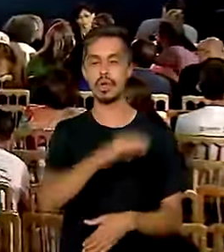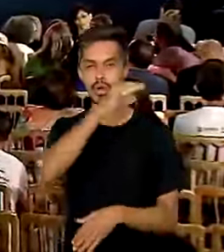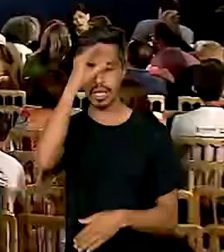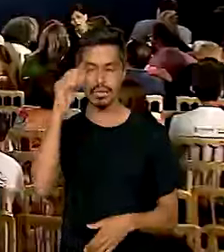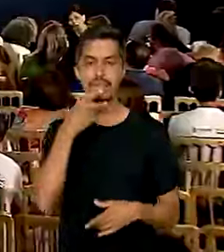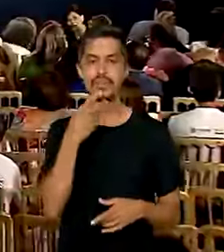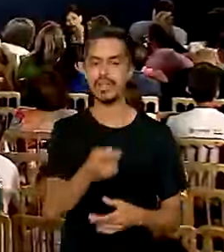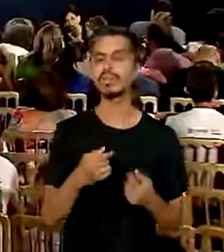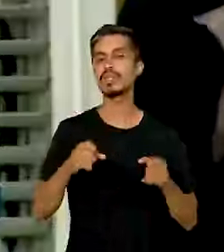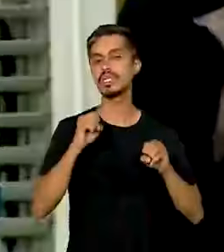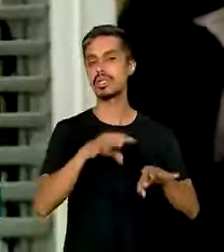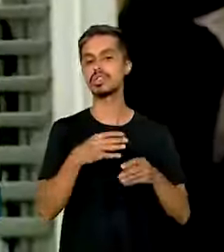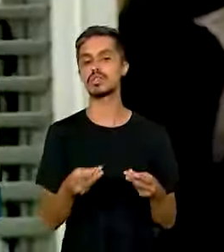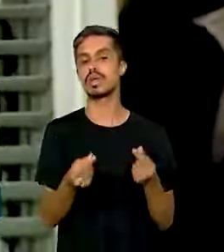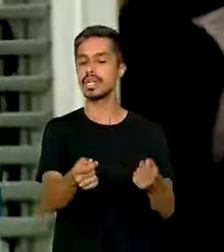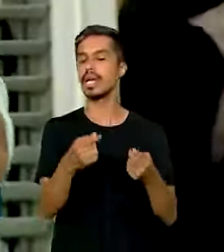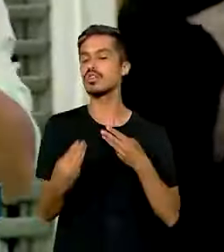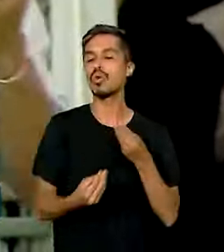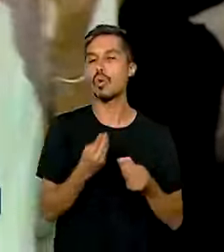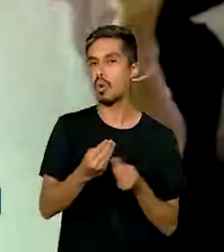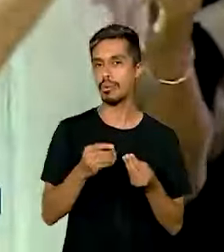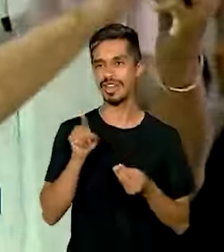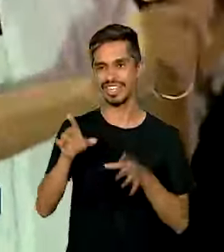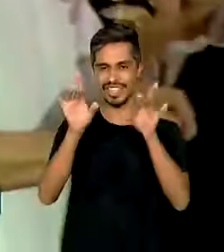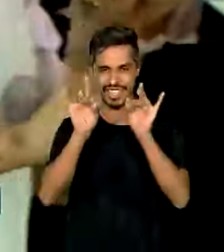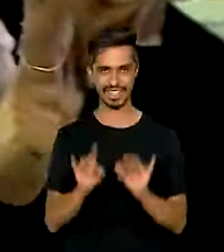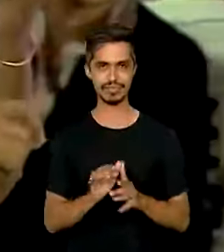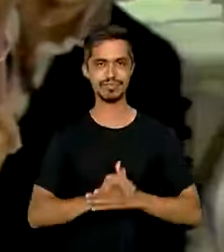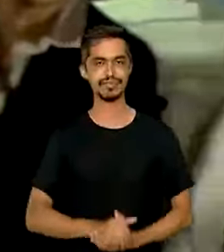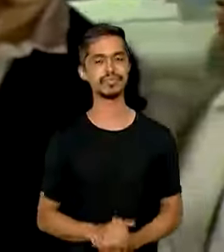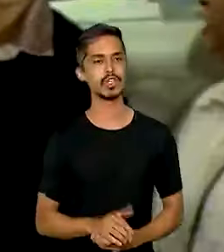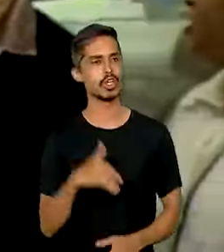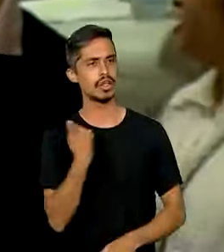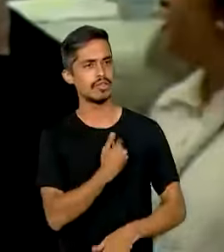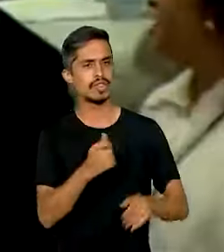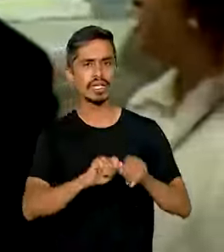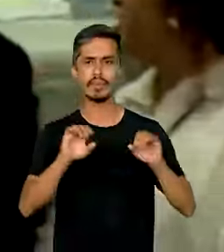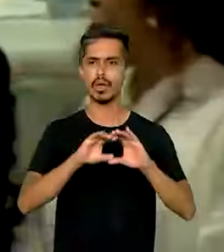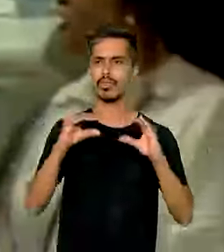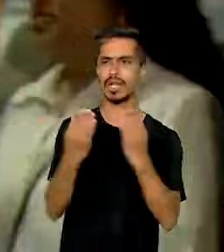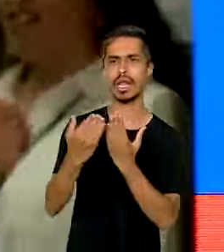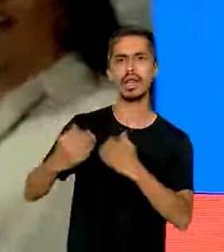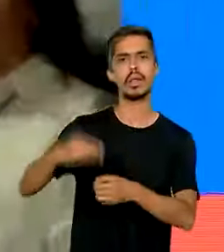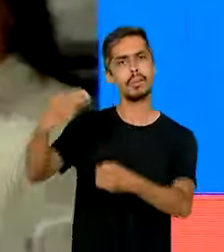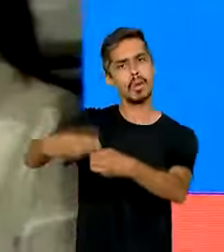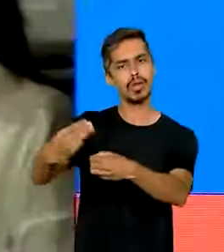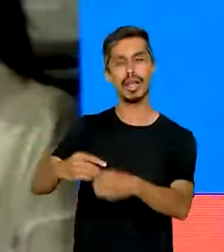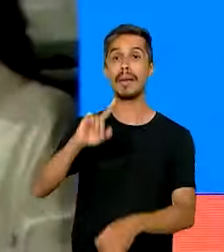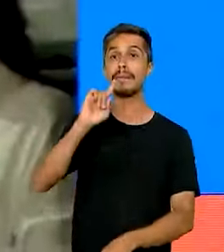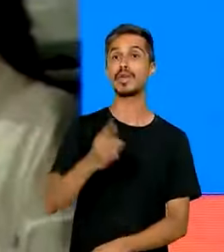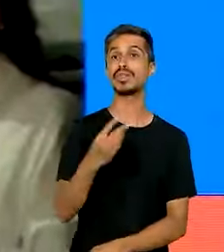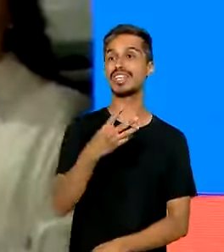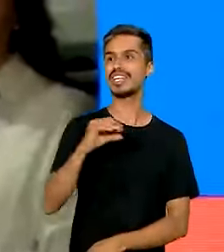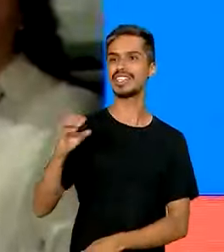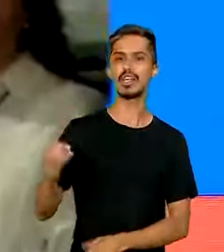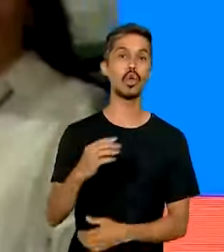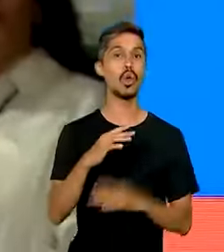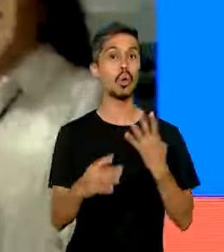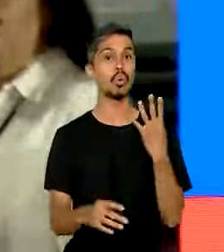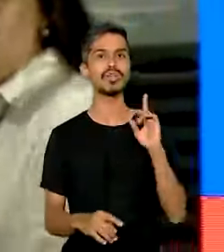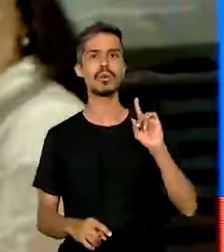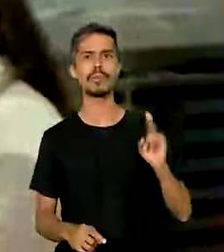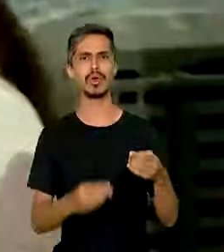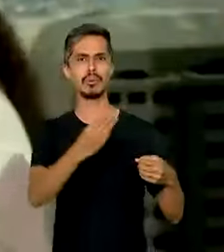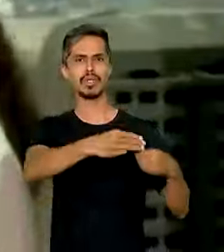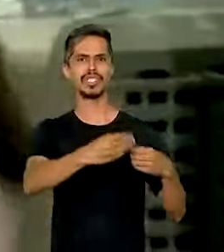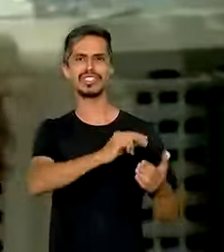de qualidade no país. Fizemos as conferências municipais, foram mais de 1.300, mais de 4 mil